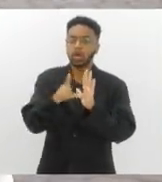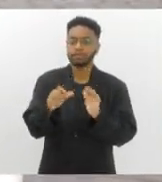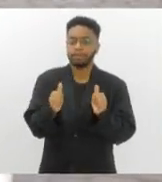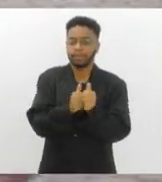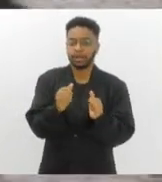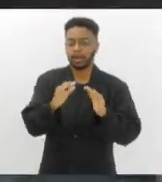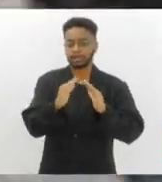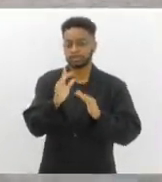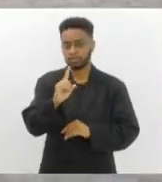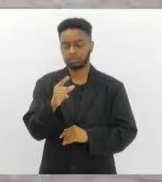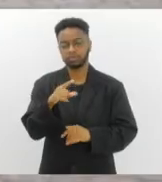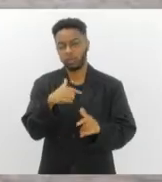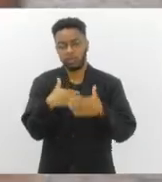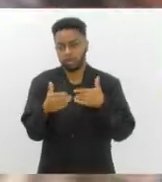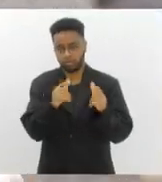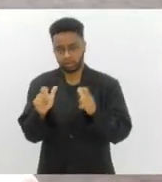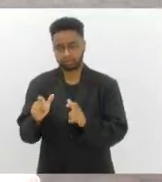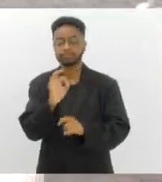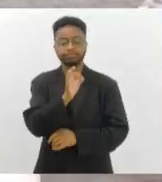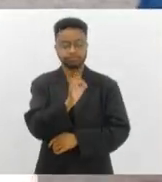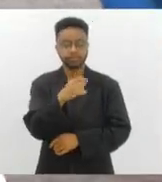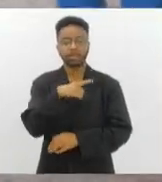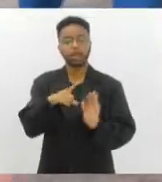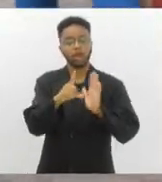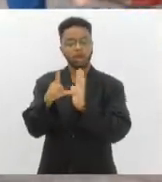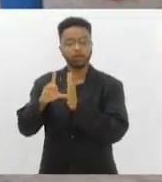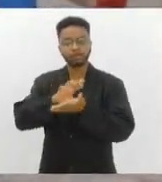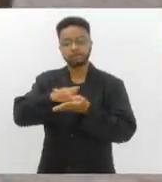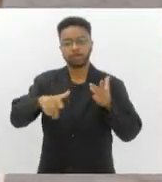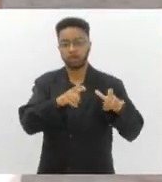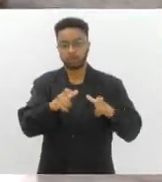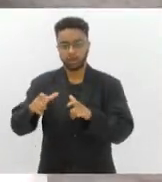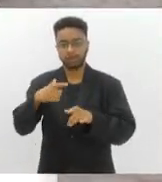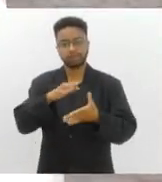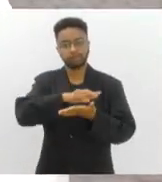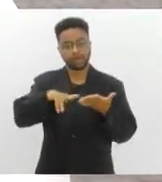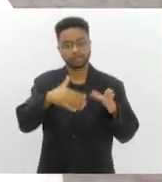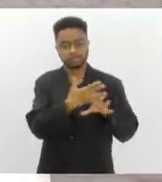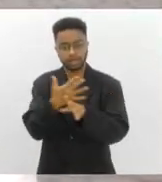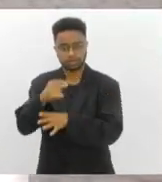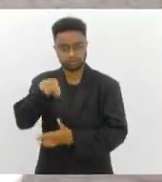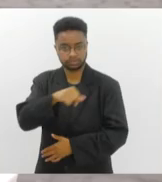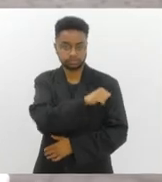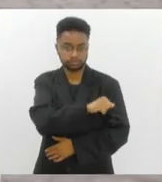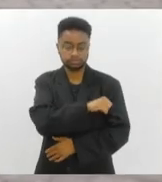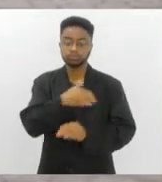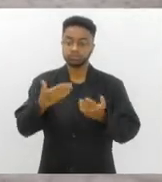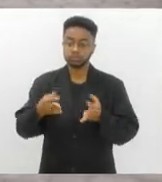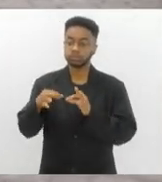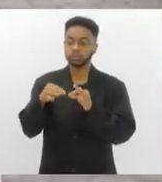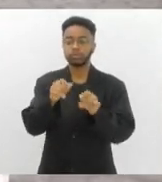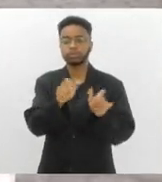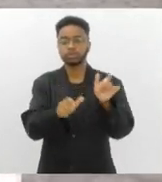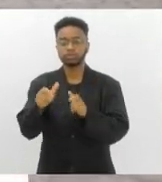residência. Exatamente. Nós temos lojas espalhadas por vários municípios do estado do Rio. Então, todos os atendentes